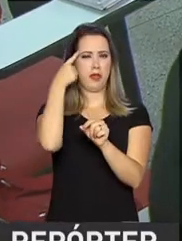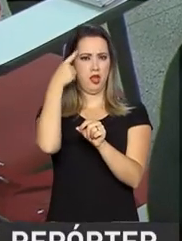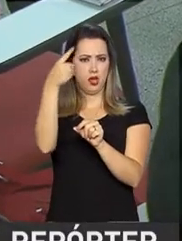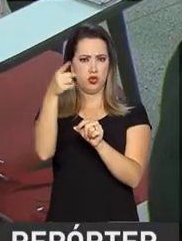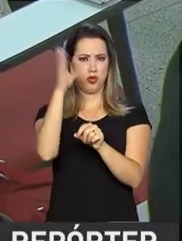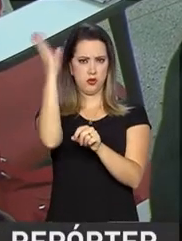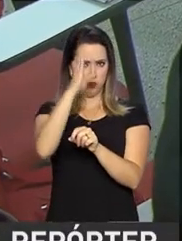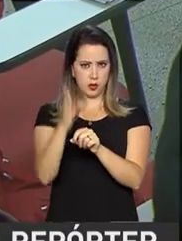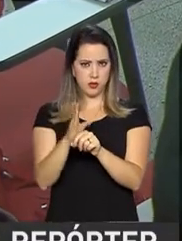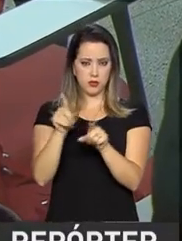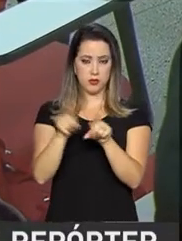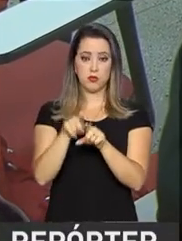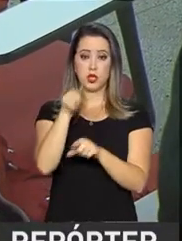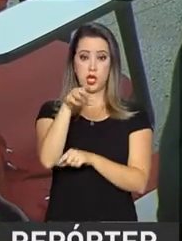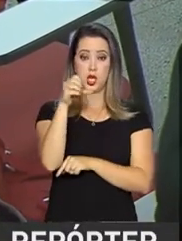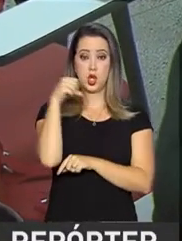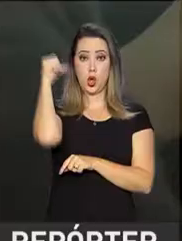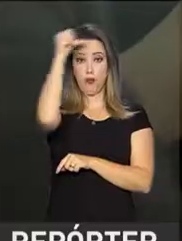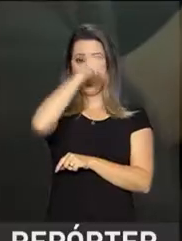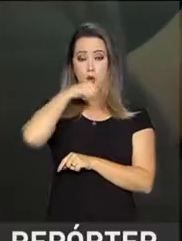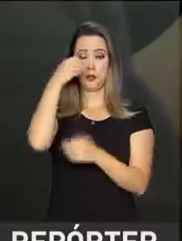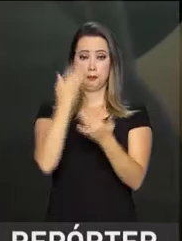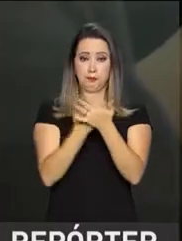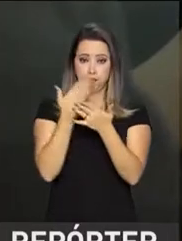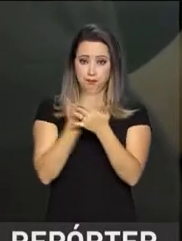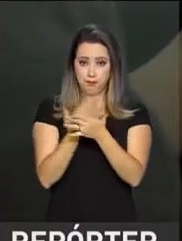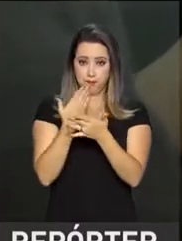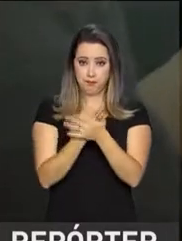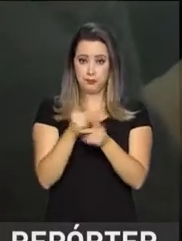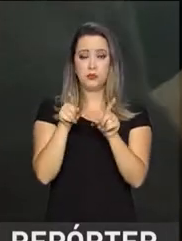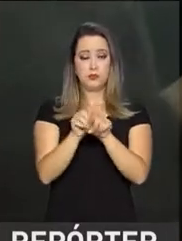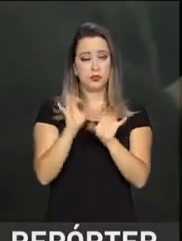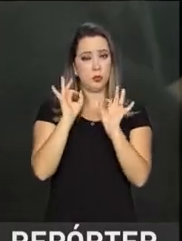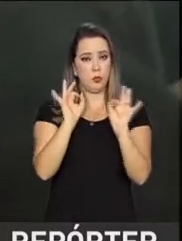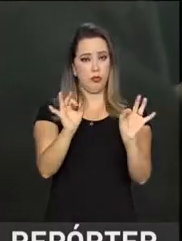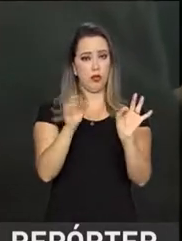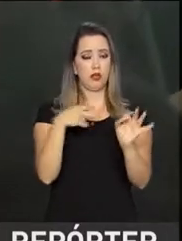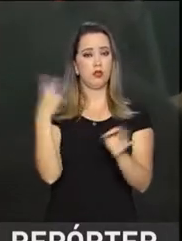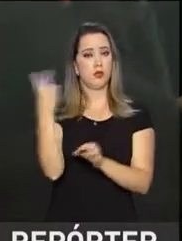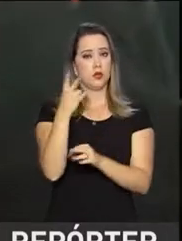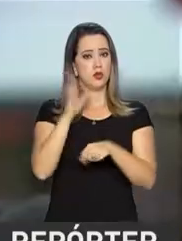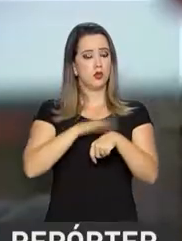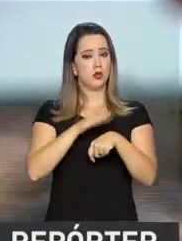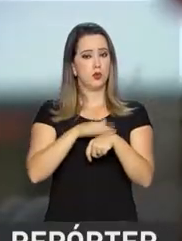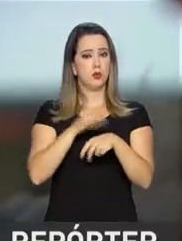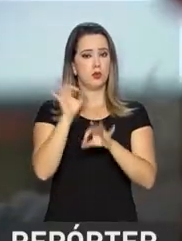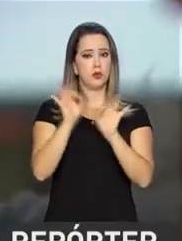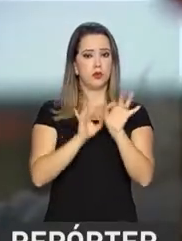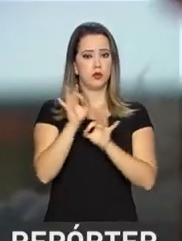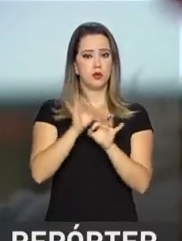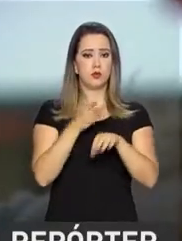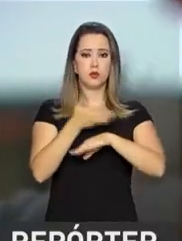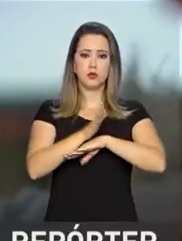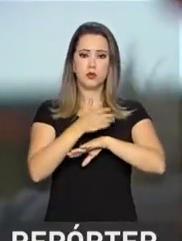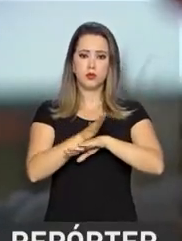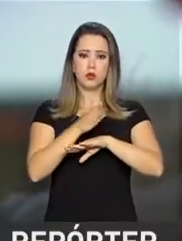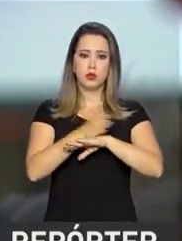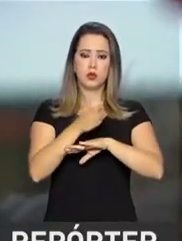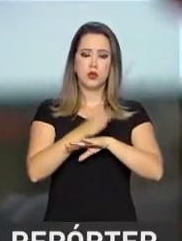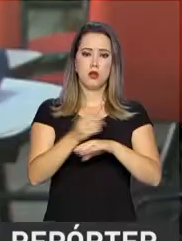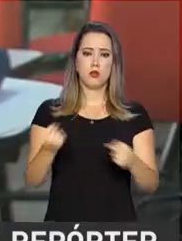ela estuda pelo menos nove horas por dia e já está se preparando para a segunda etapa de testes de aptidão